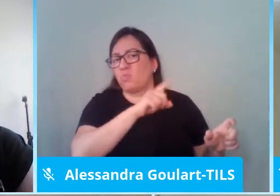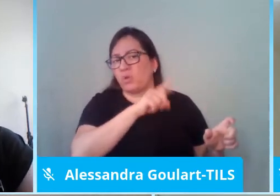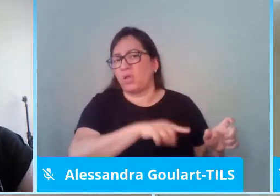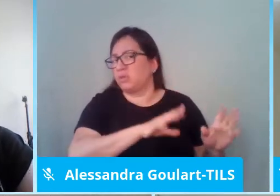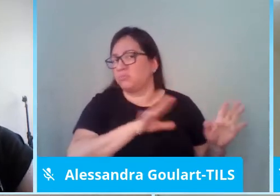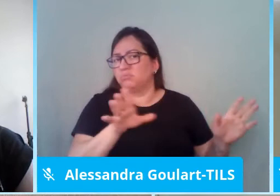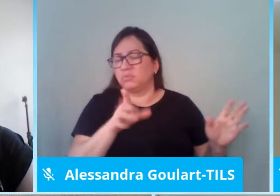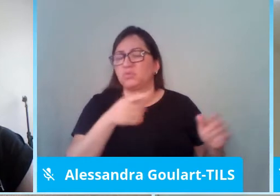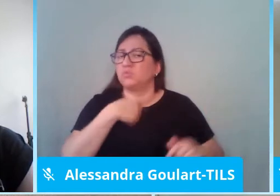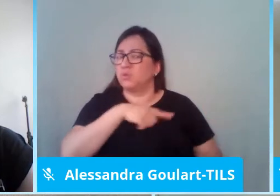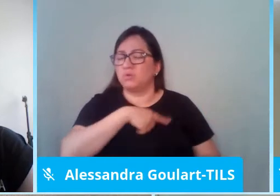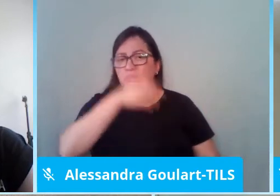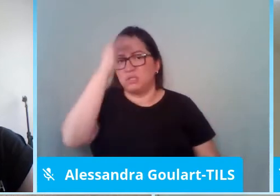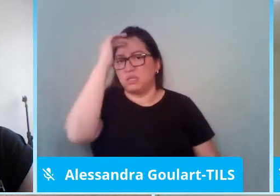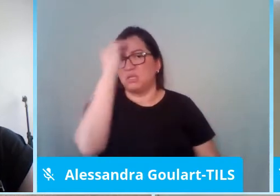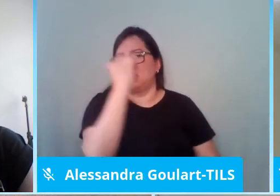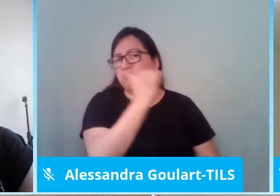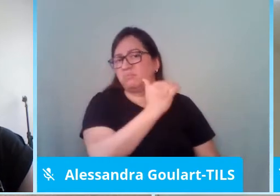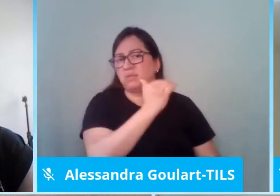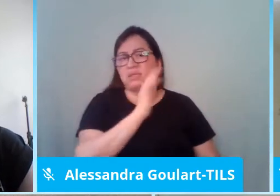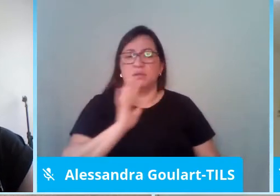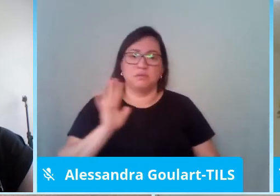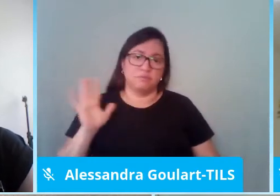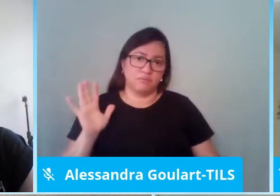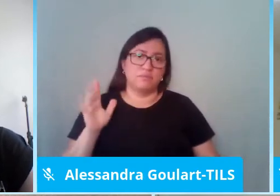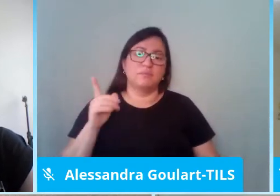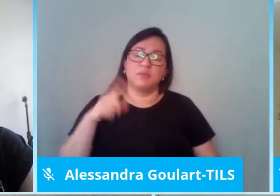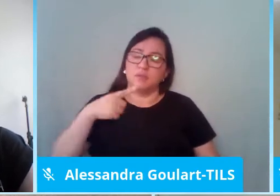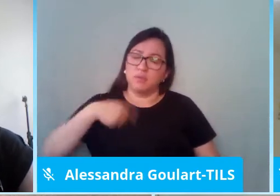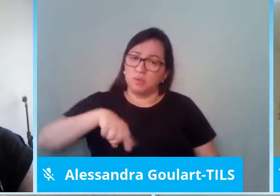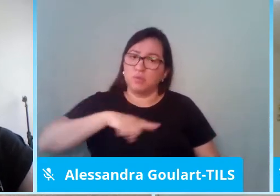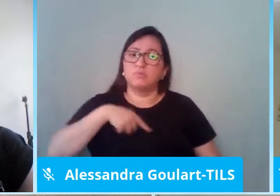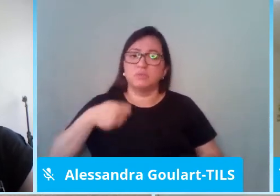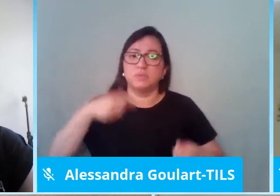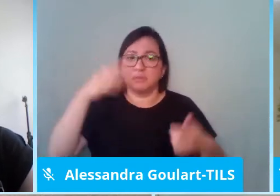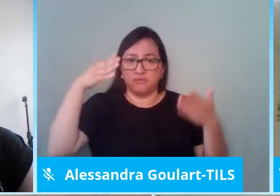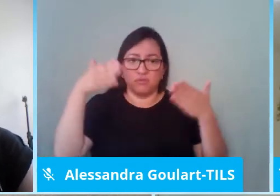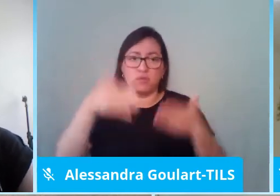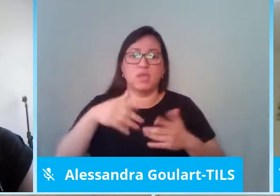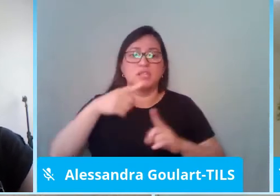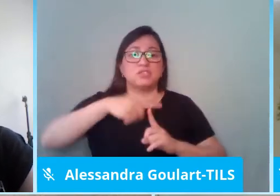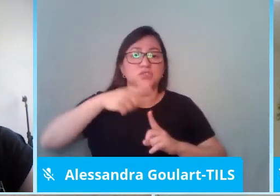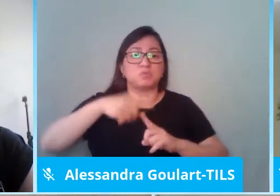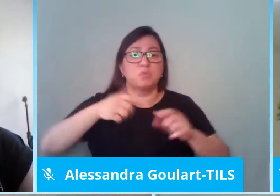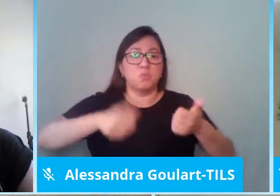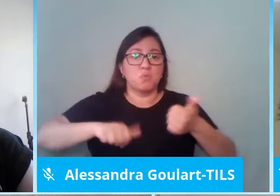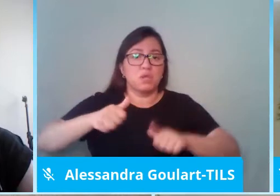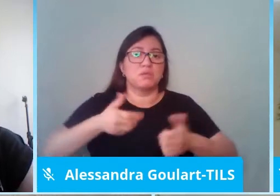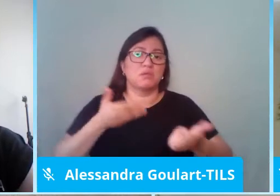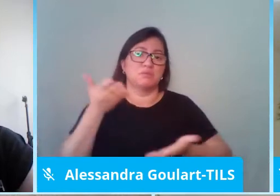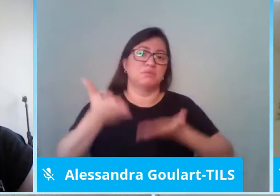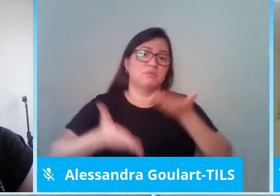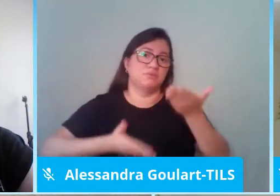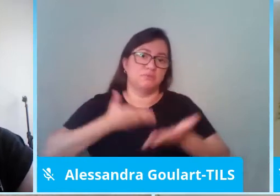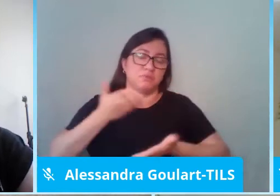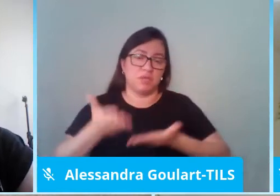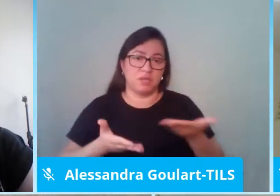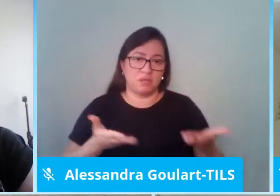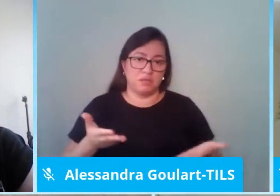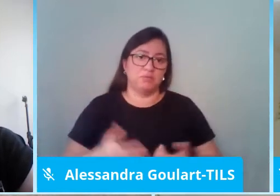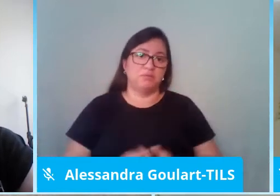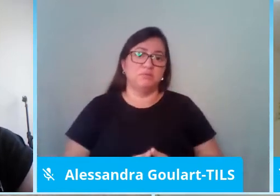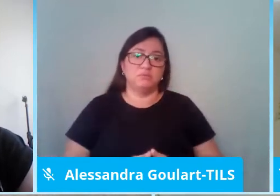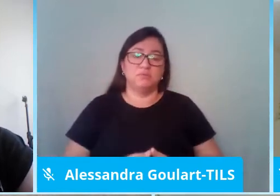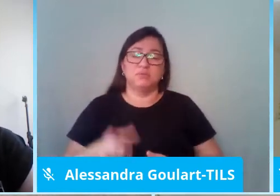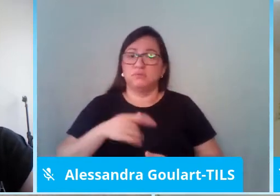é um padrão de qualidade da assistência, que a gente possa olhar para esse indivíduo dentro do meio que ele se insere